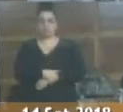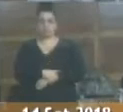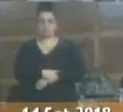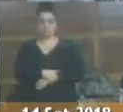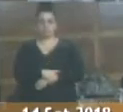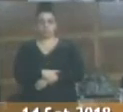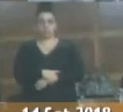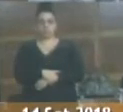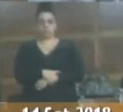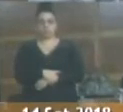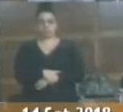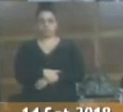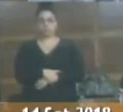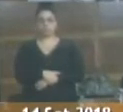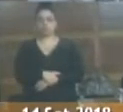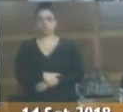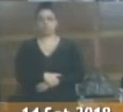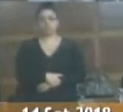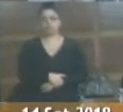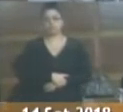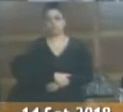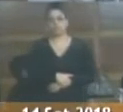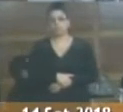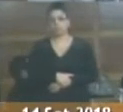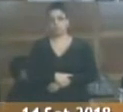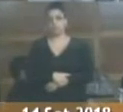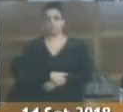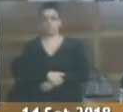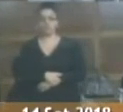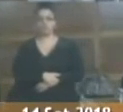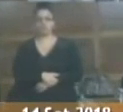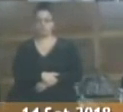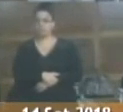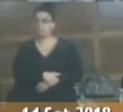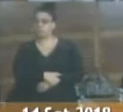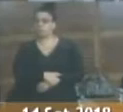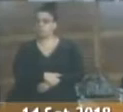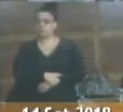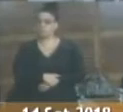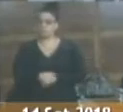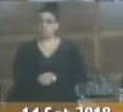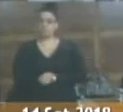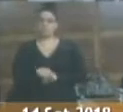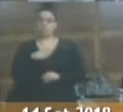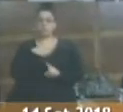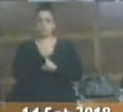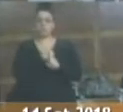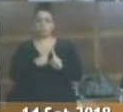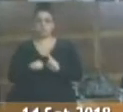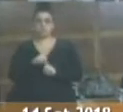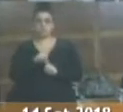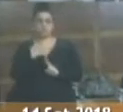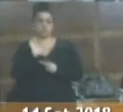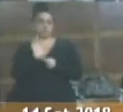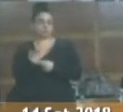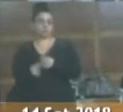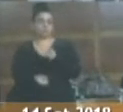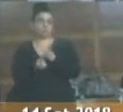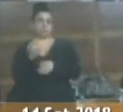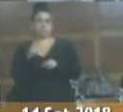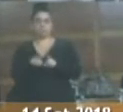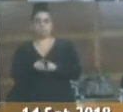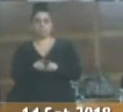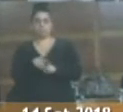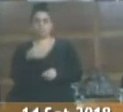Olimpo Faisol, que é um sócio fundador do Instituto, que nos acolheu